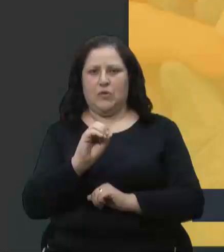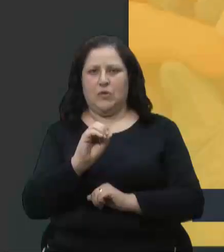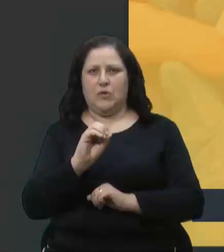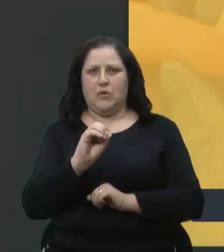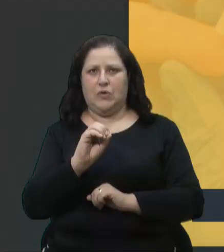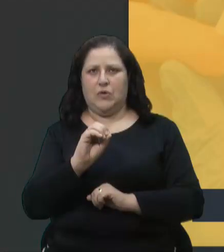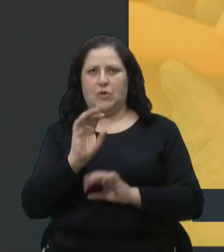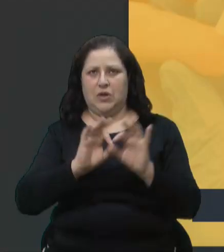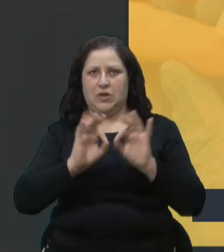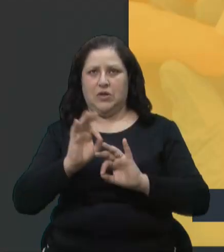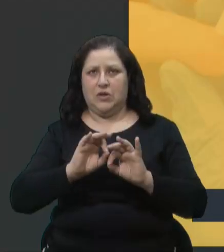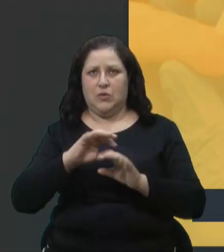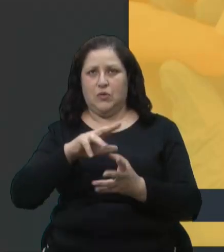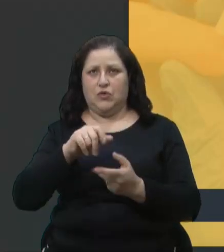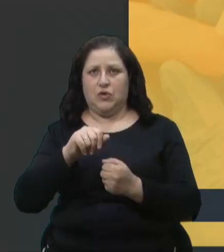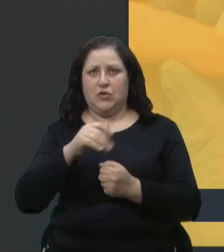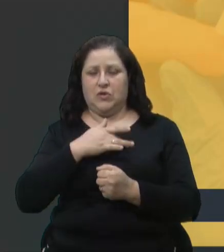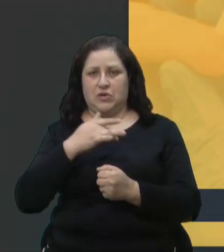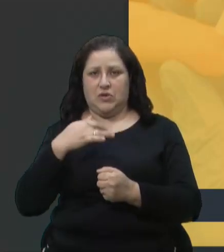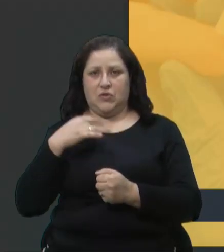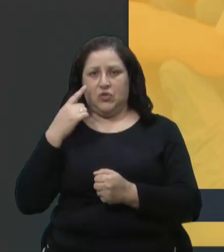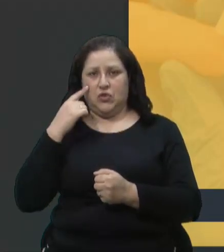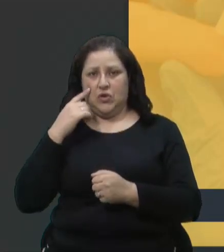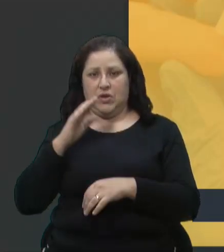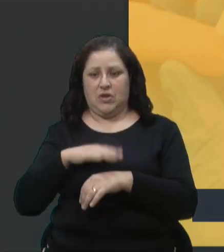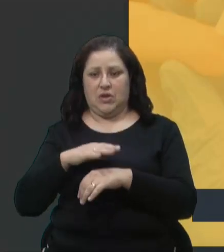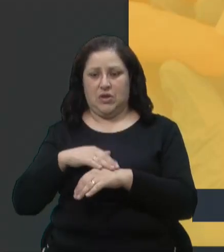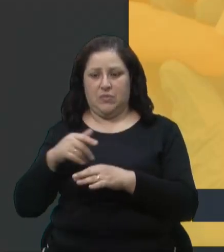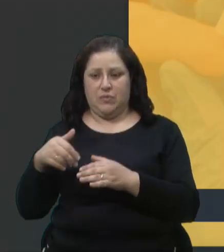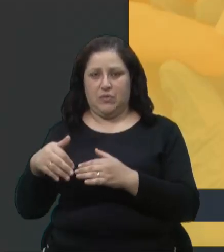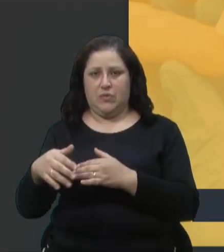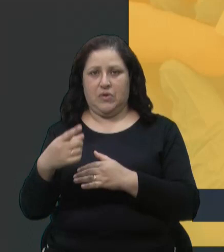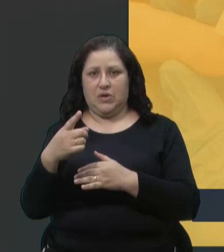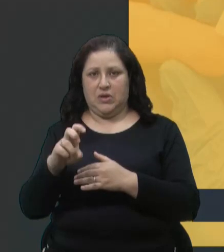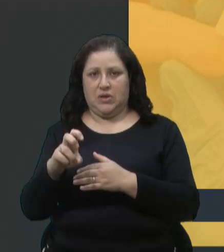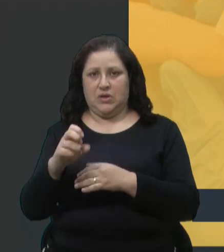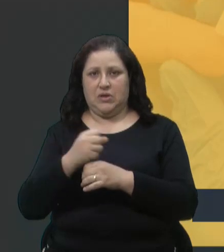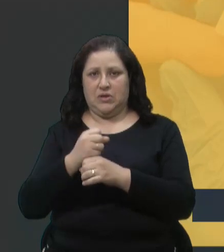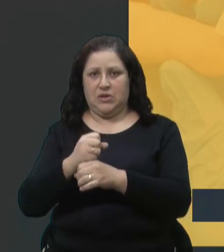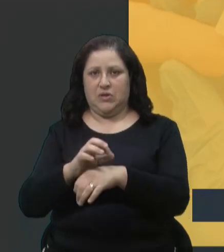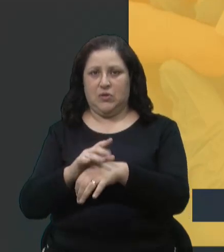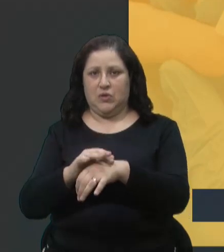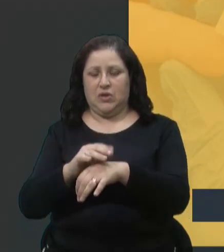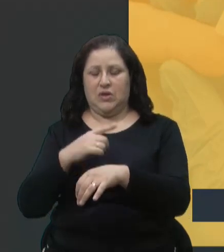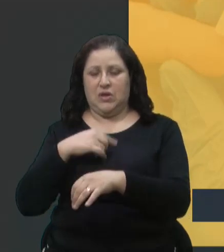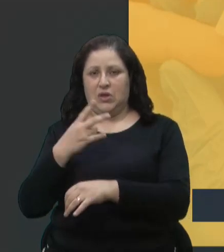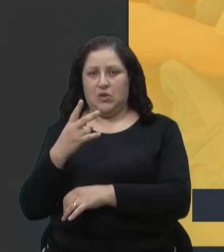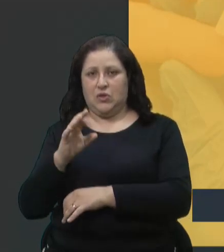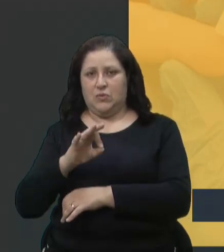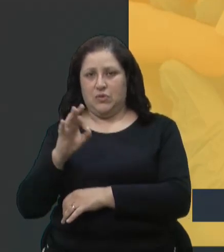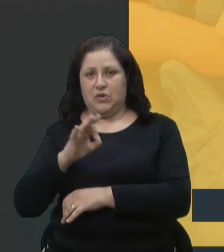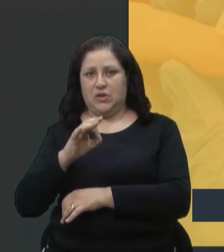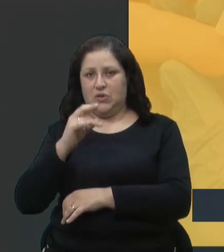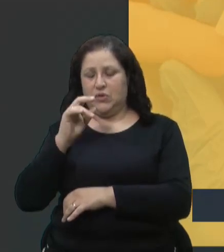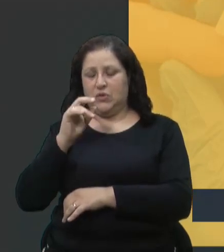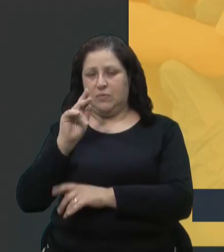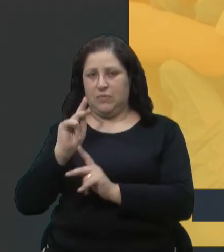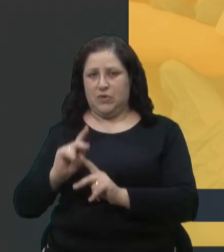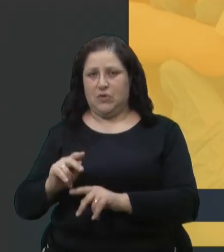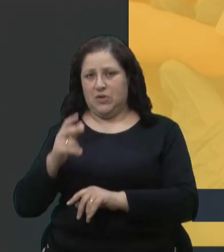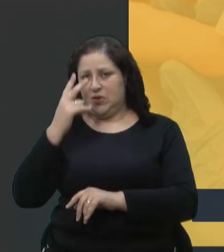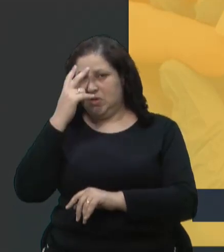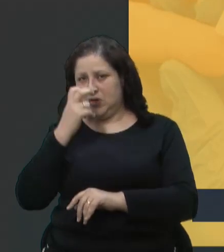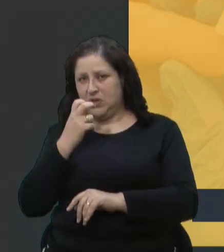que após 15 anos da doença, 2% dos pacientes estarão cegos, de 30% a 45% outros problemas de